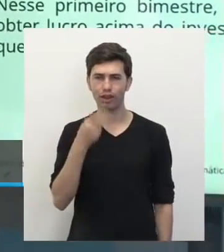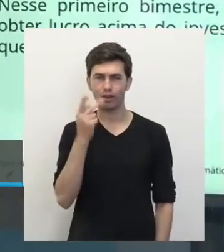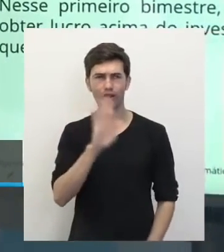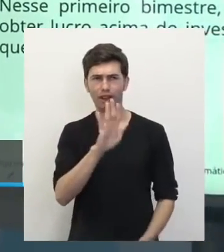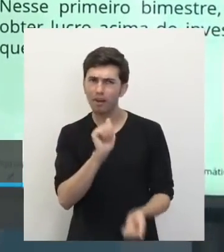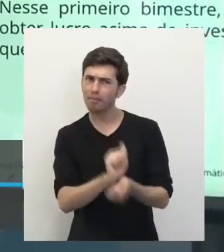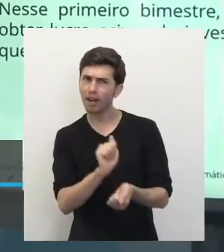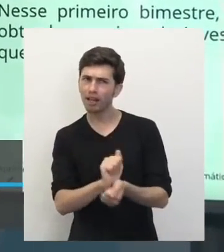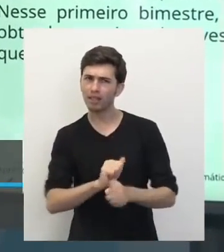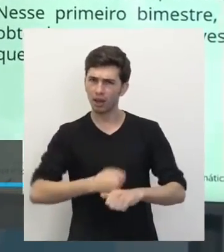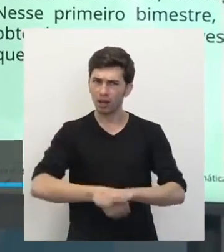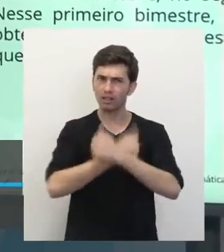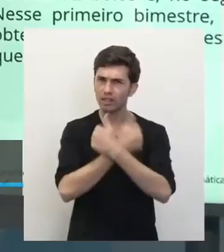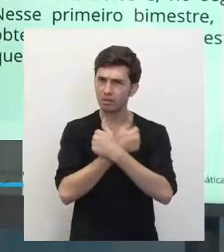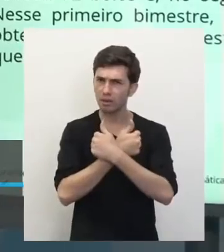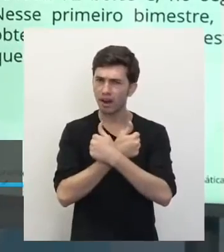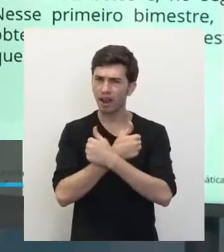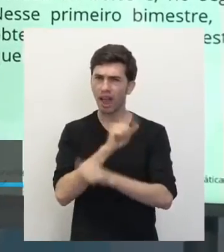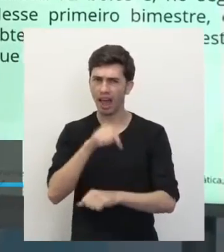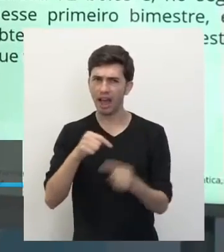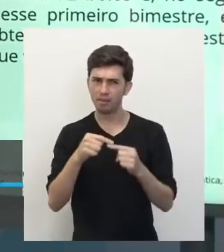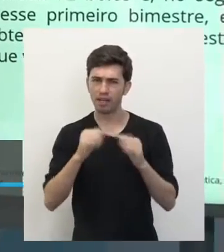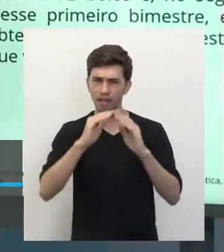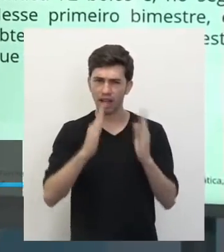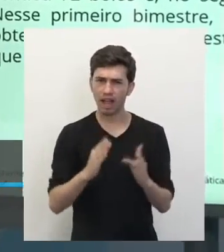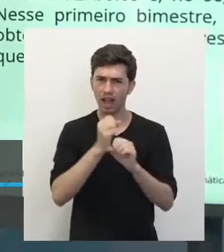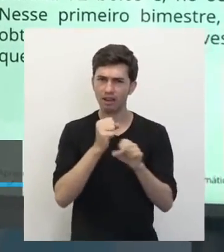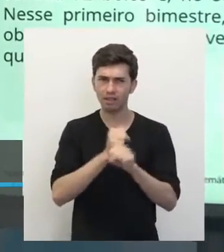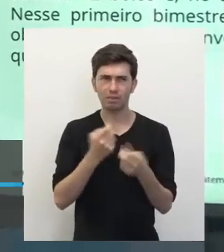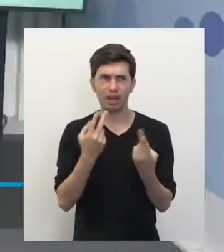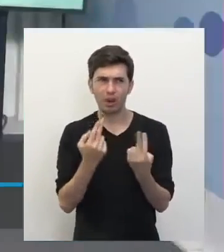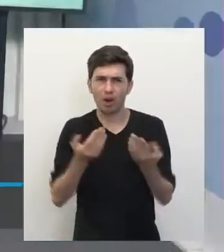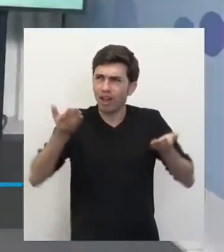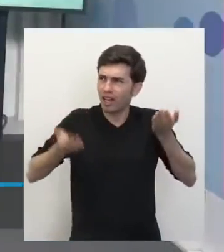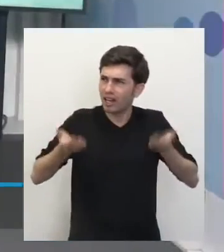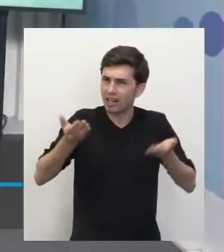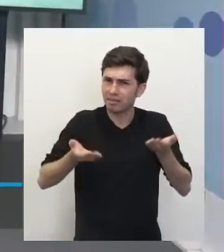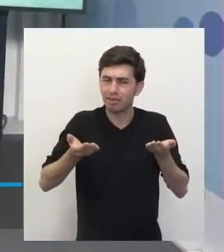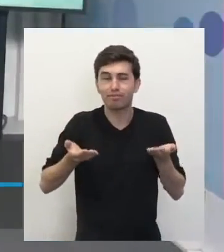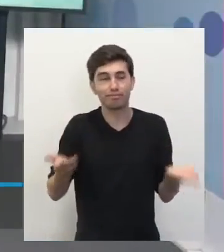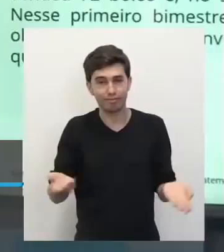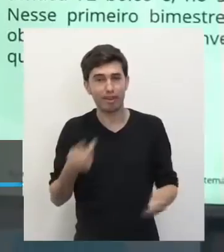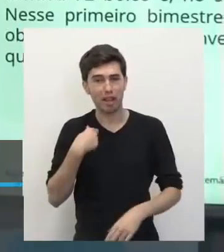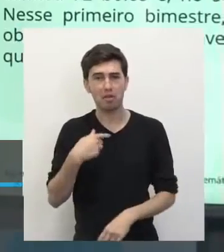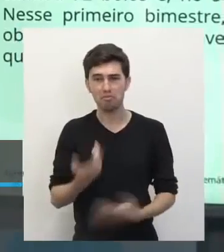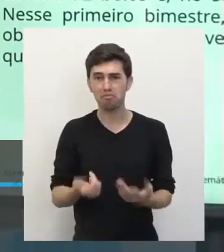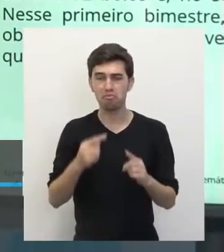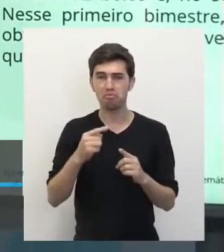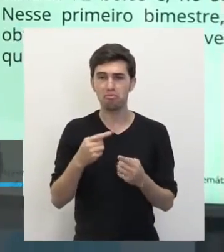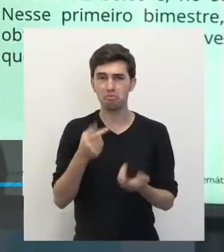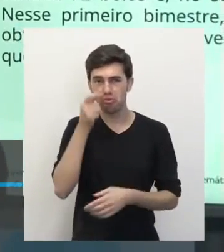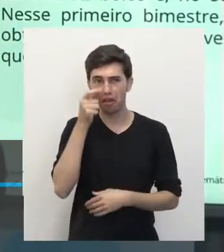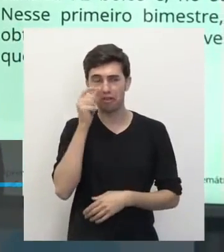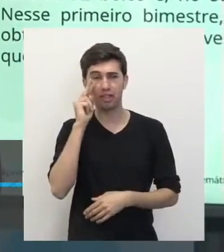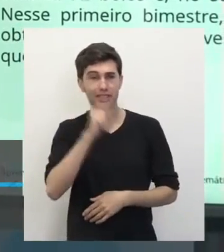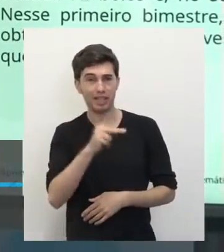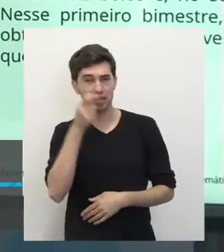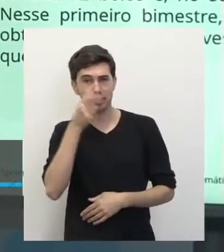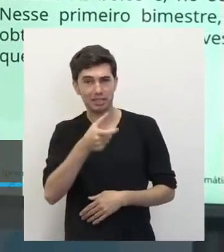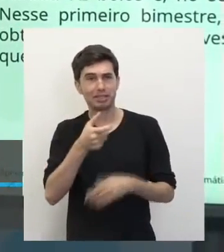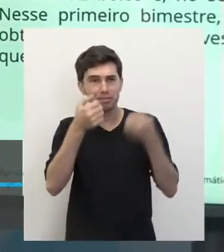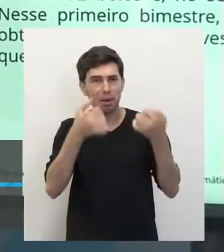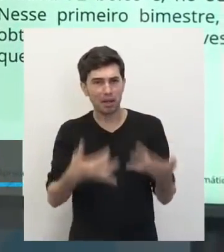multiplicação. Professor, se eu quiser colocar, não tem problema nenhum, tá? O importante é que você entenda que a gente está fazendo um produto, né? 2 vezes x,